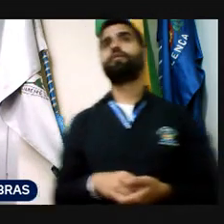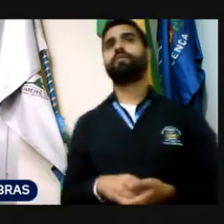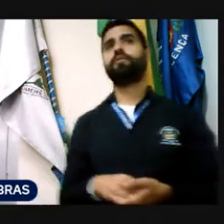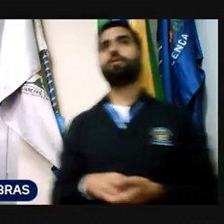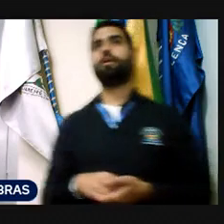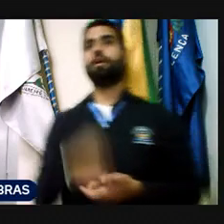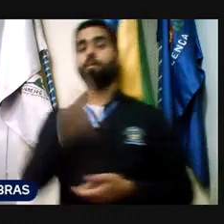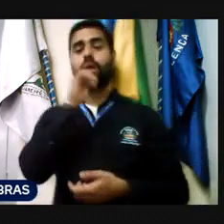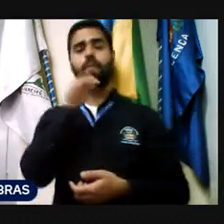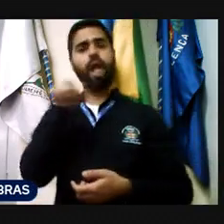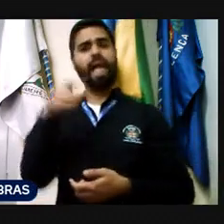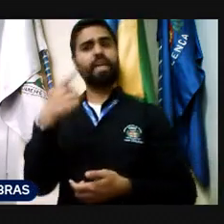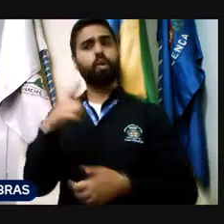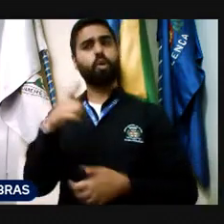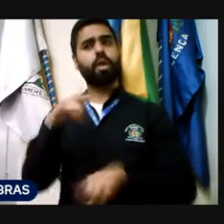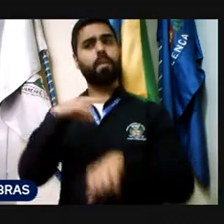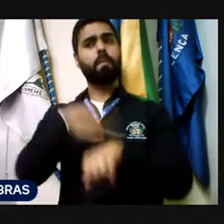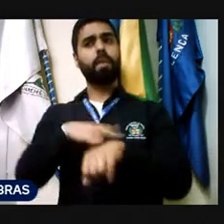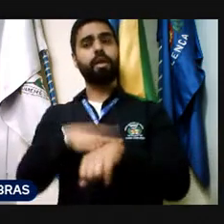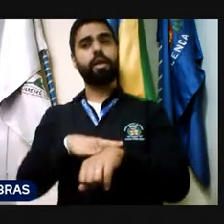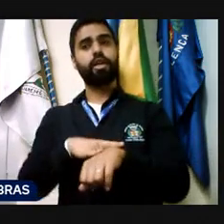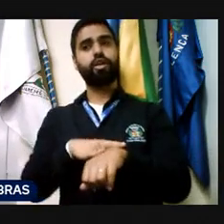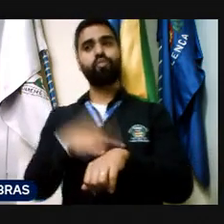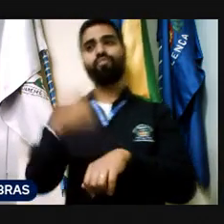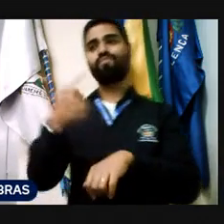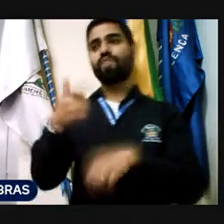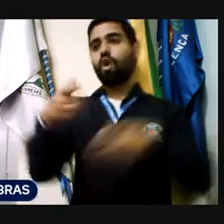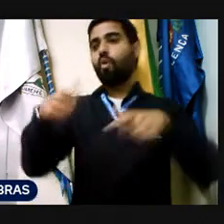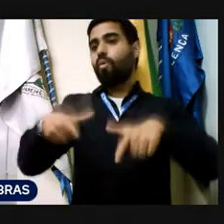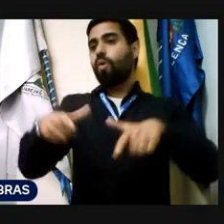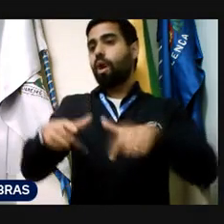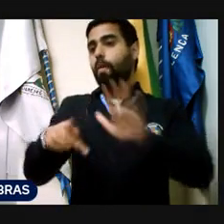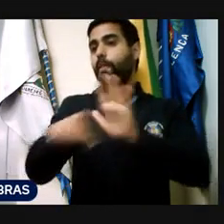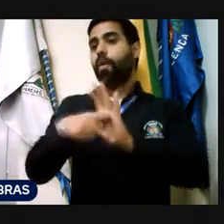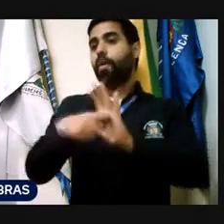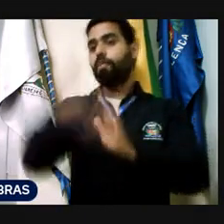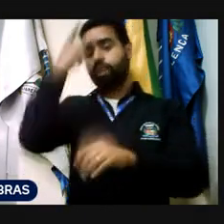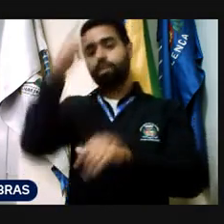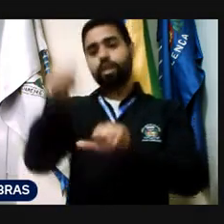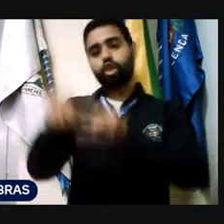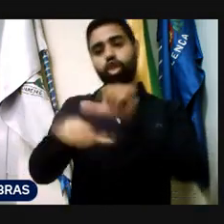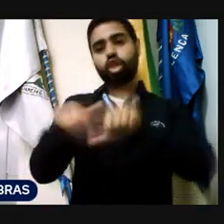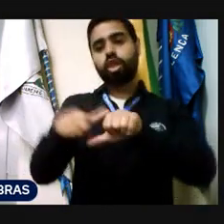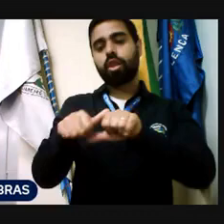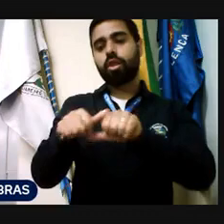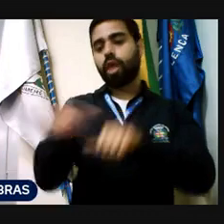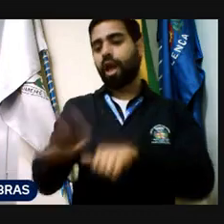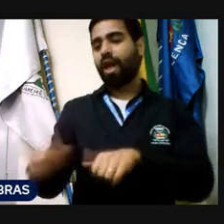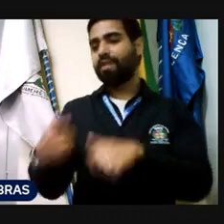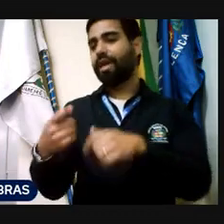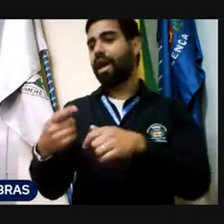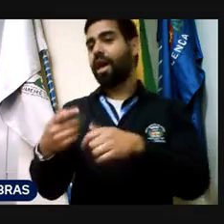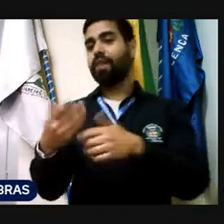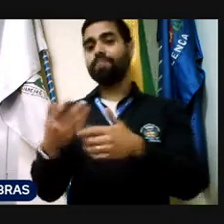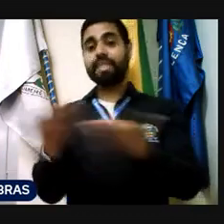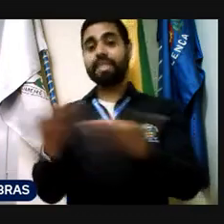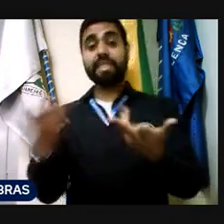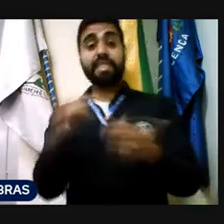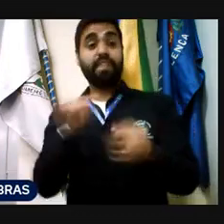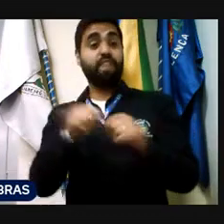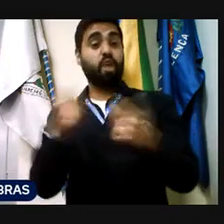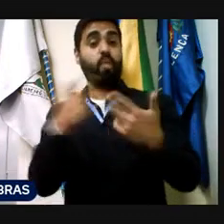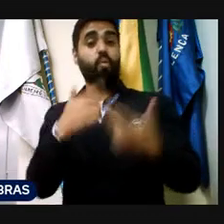não tem banheiro, não tem um fraldário. A pessoa vai para lá com uma criança, daí a pouco tem que ir embora para casa. Por